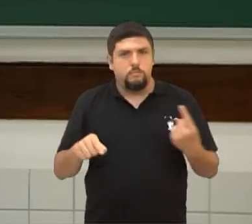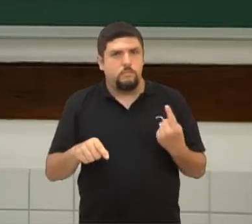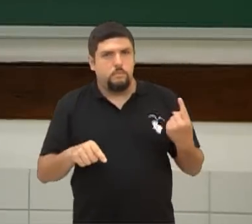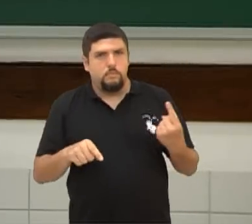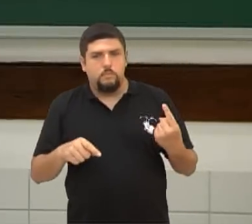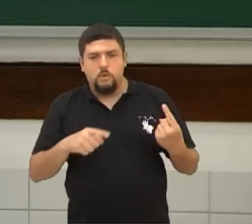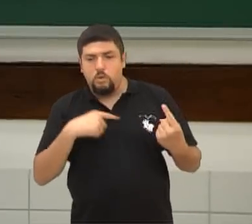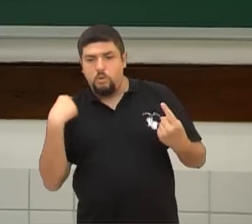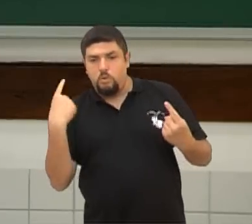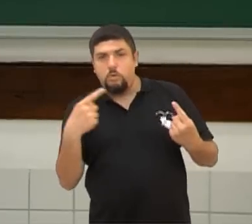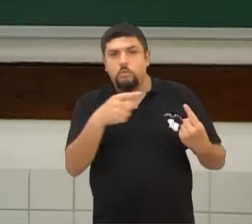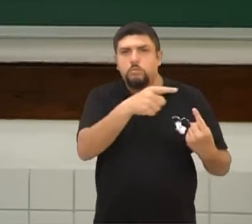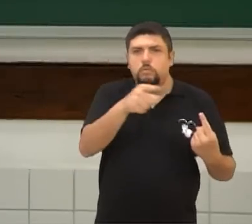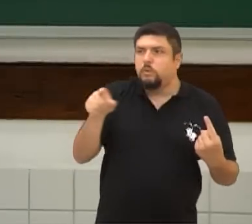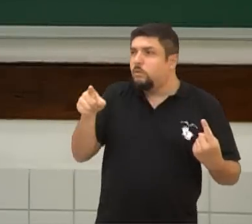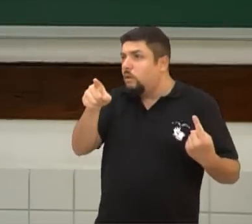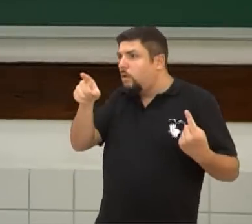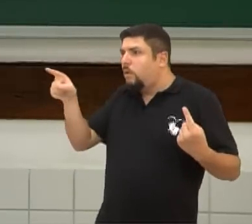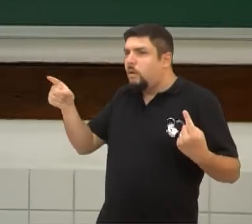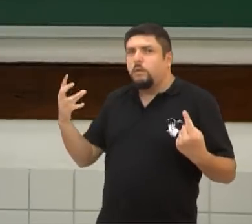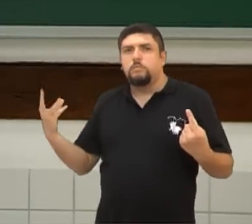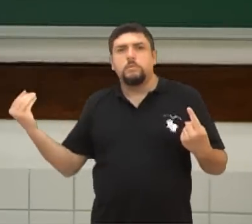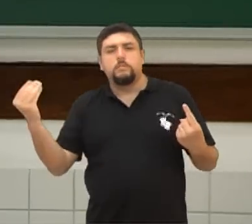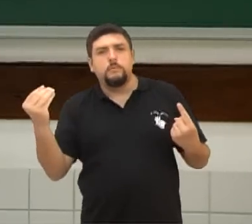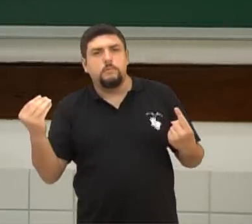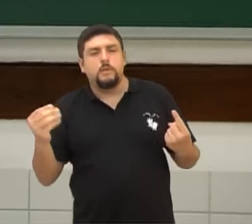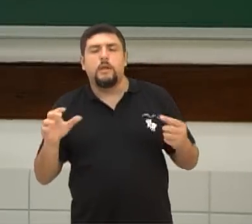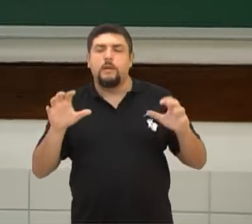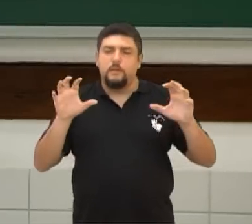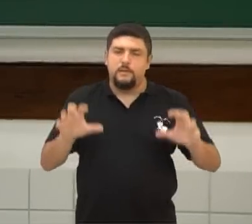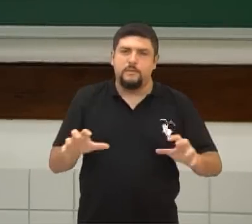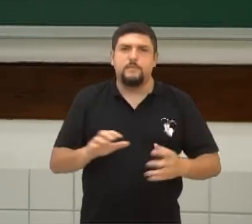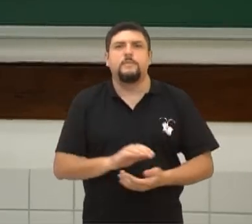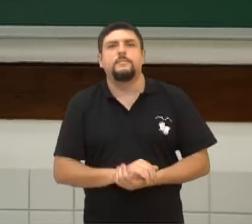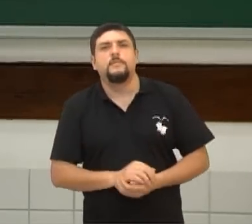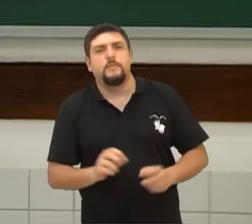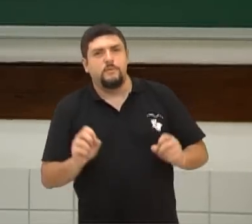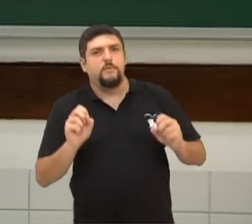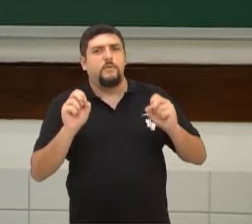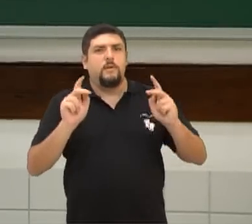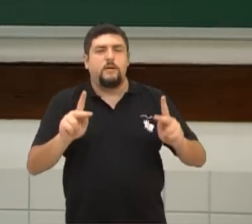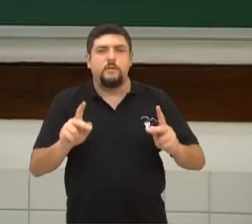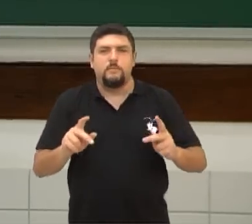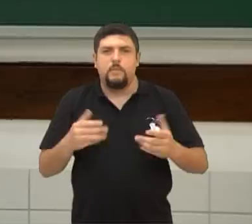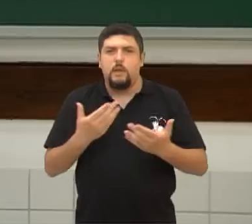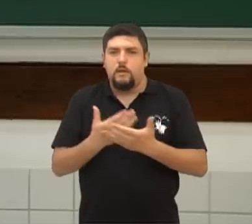vós, eles do plural e fim de papo, e são só essas daí, tá certo, pessoal?